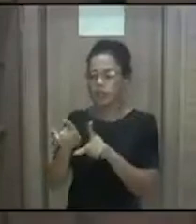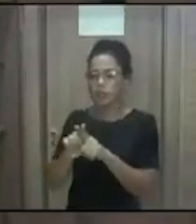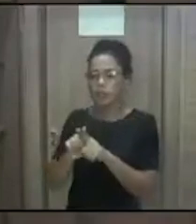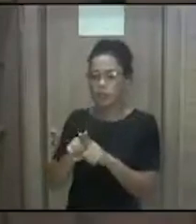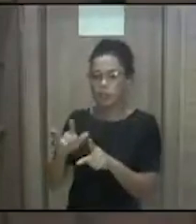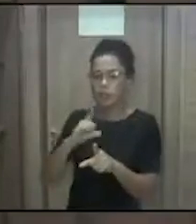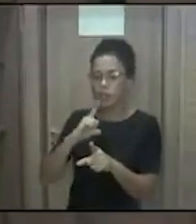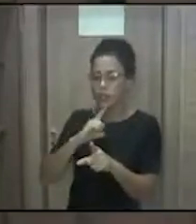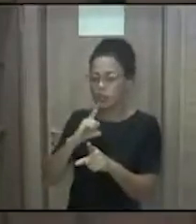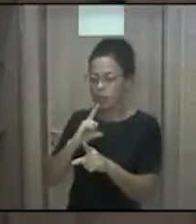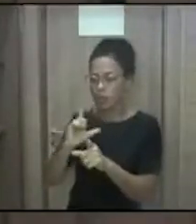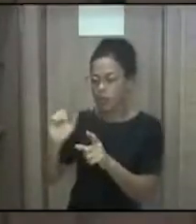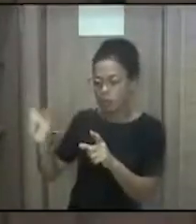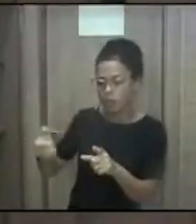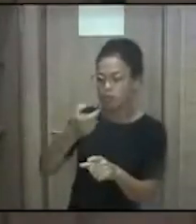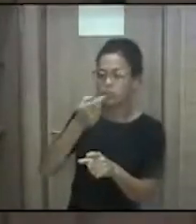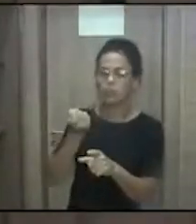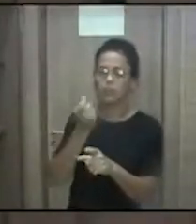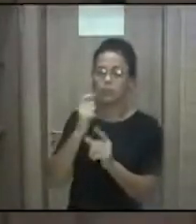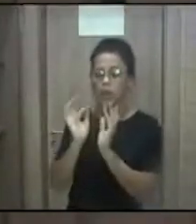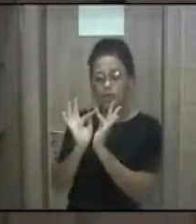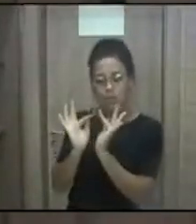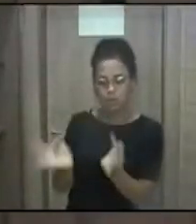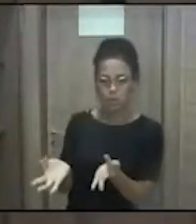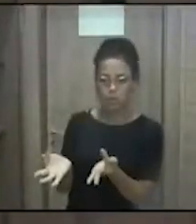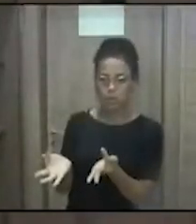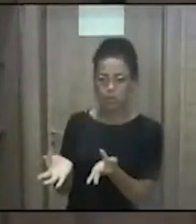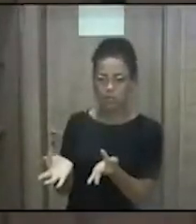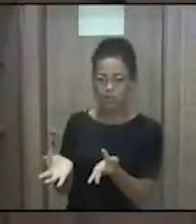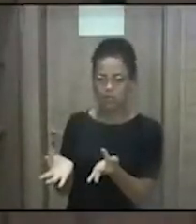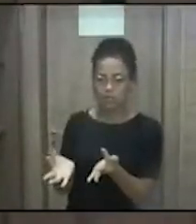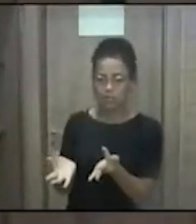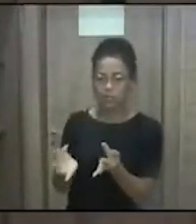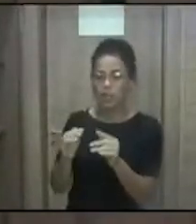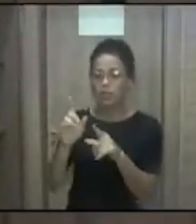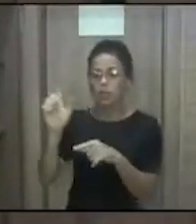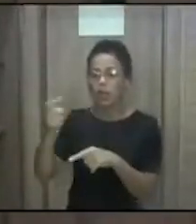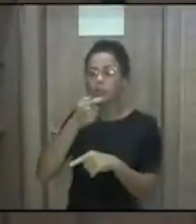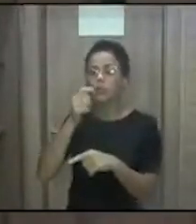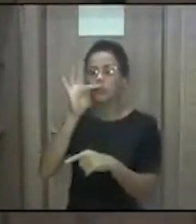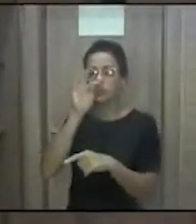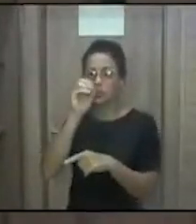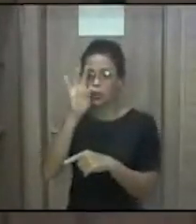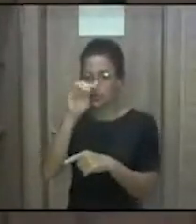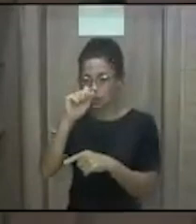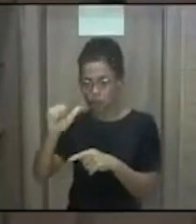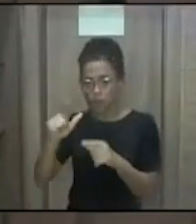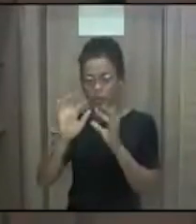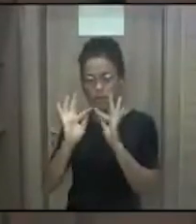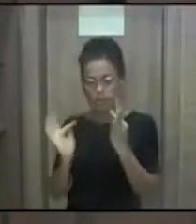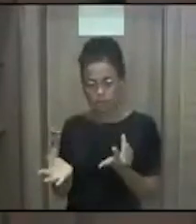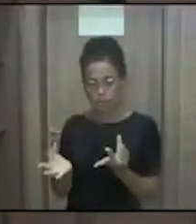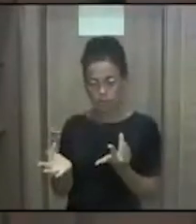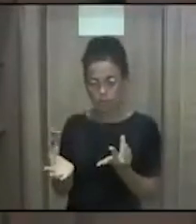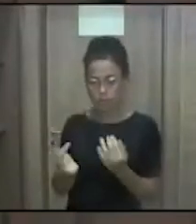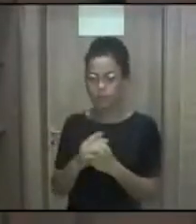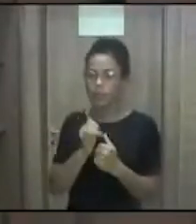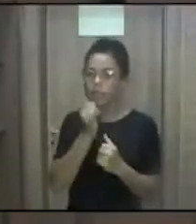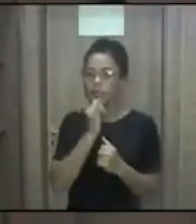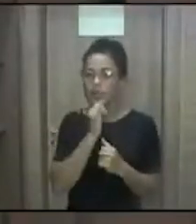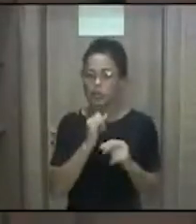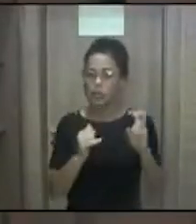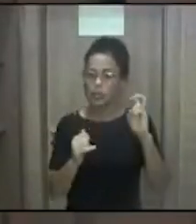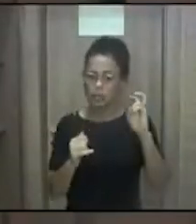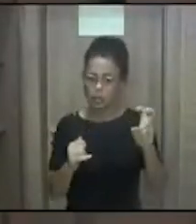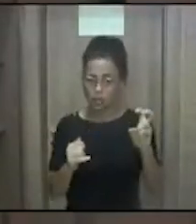mais simples do ponto de vista técnico do que a prótese facial removível. Porque a total se eu tenho 4 ou 5 unidades